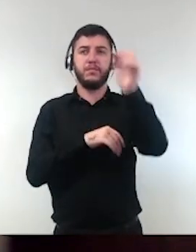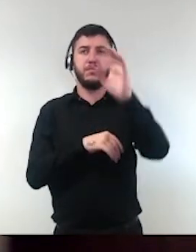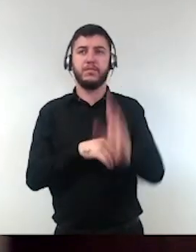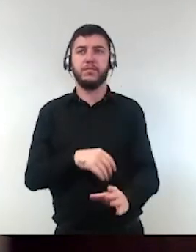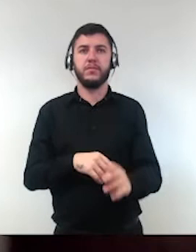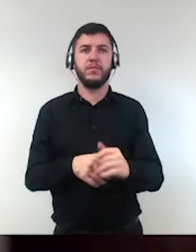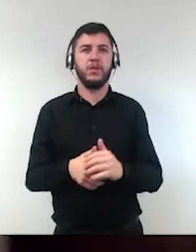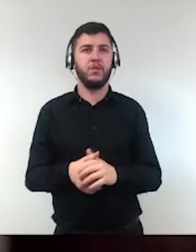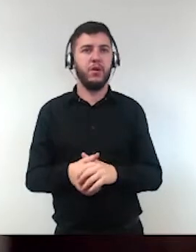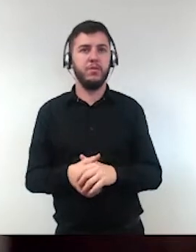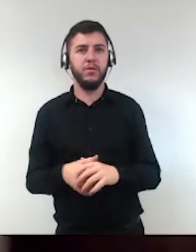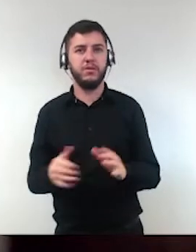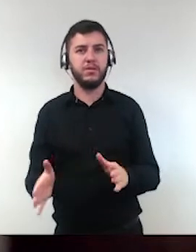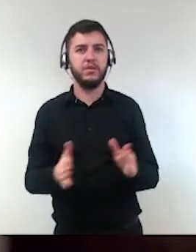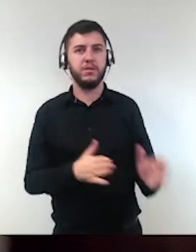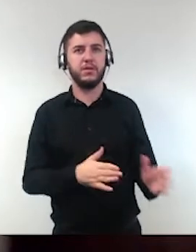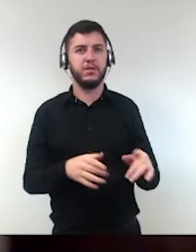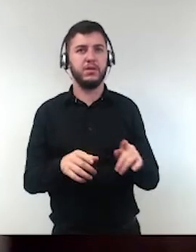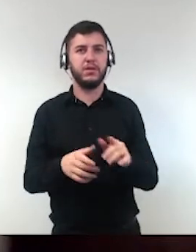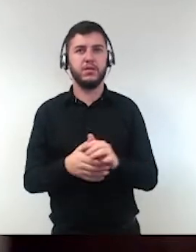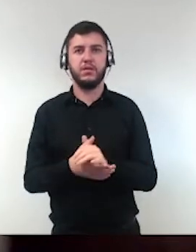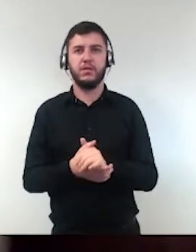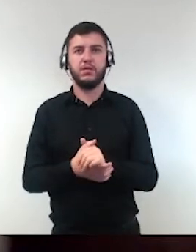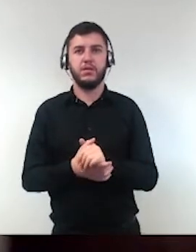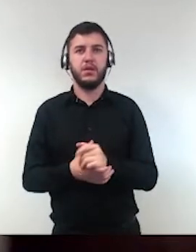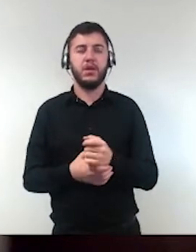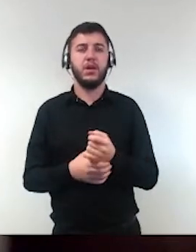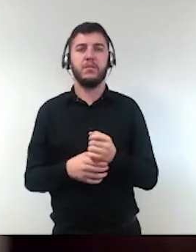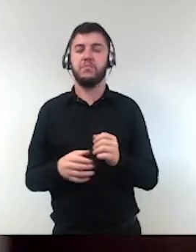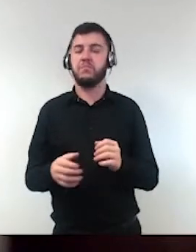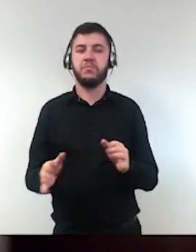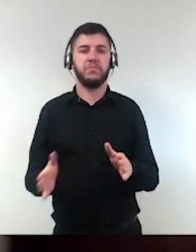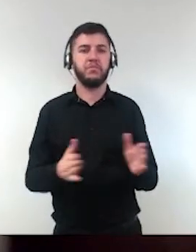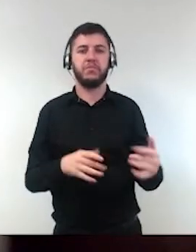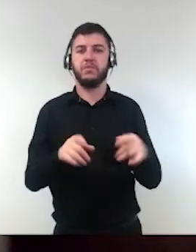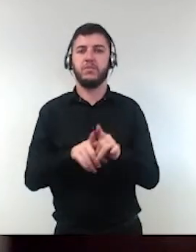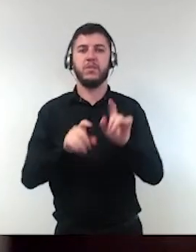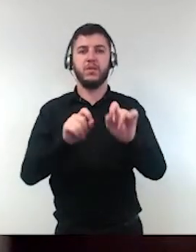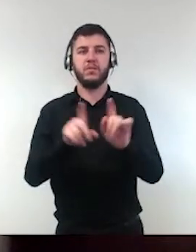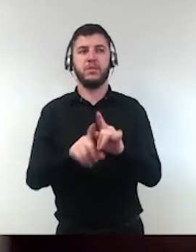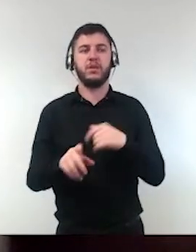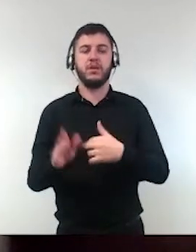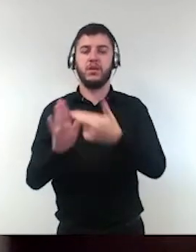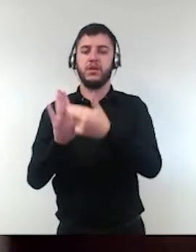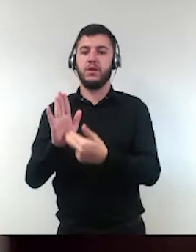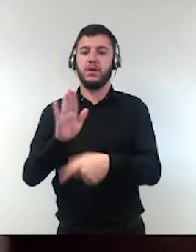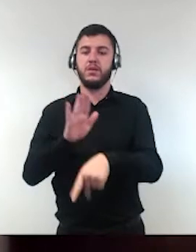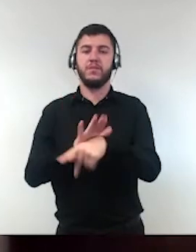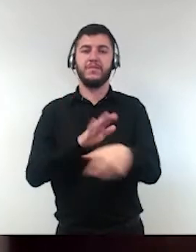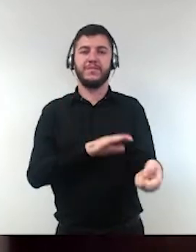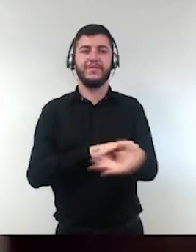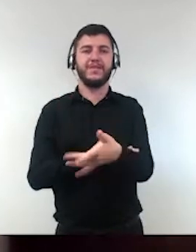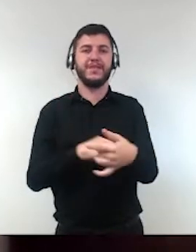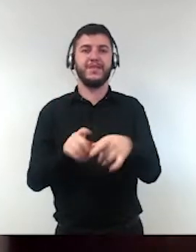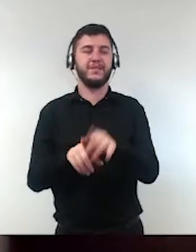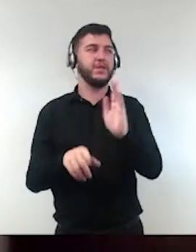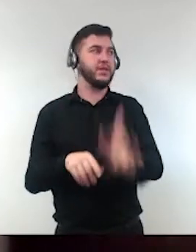necessidade de adaptação, criou regras novas, e eu dou como exemplo a